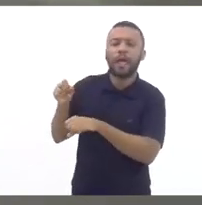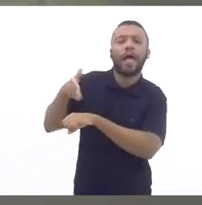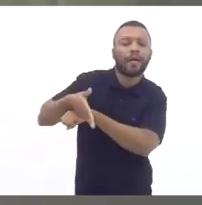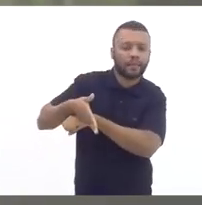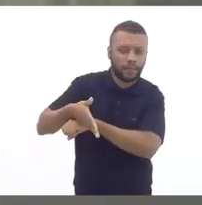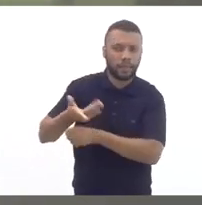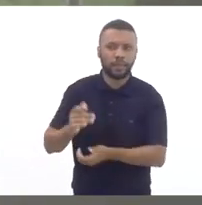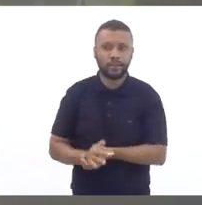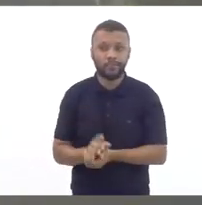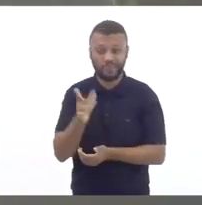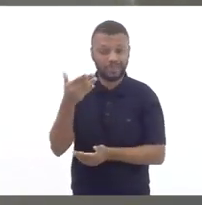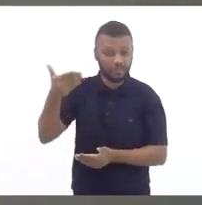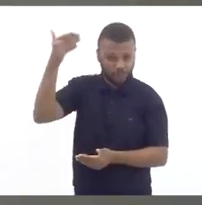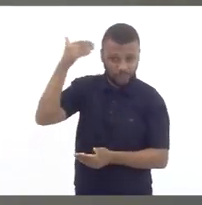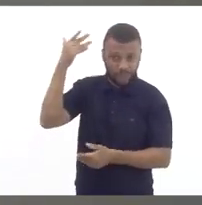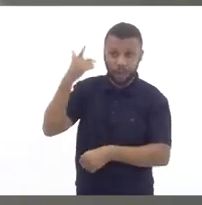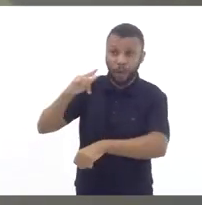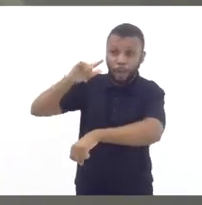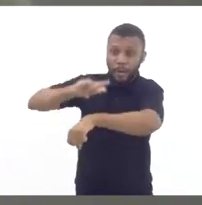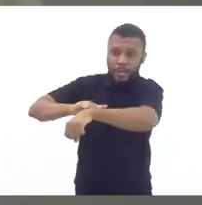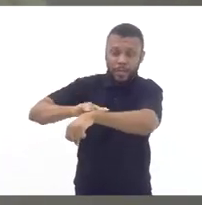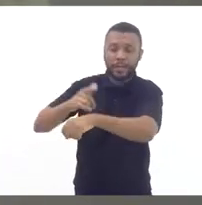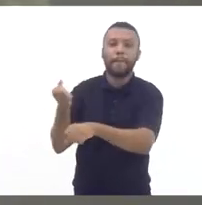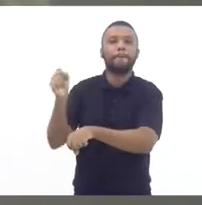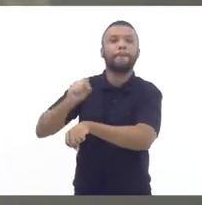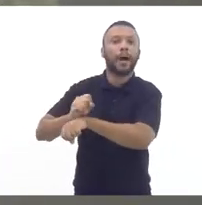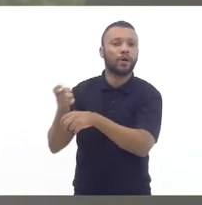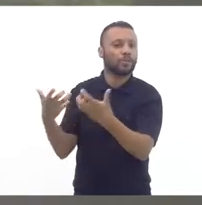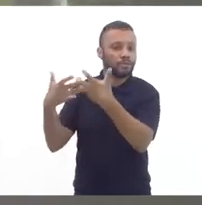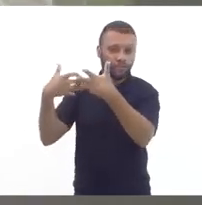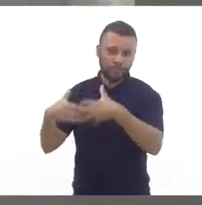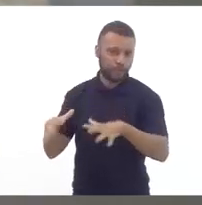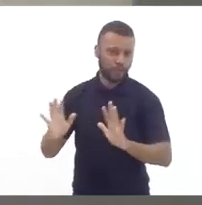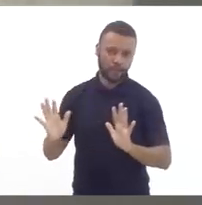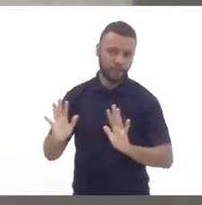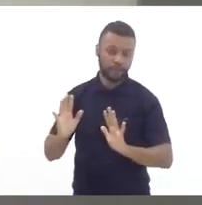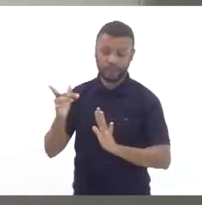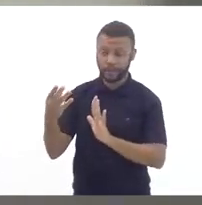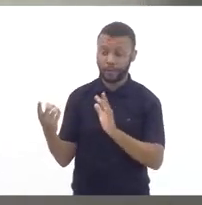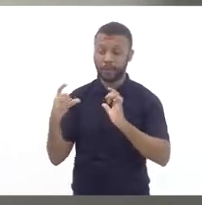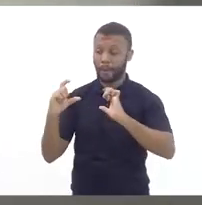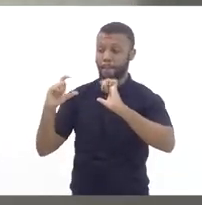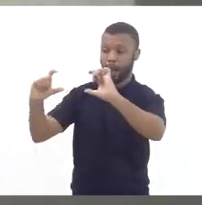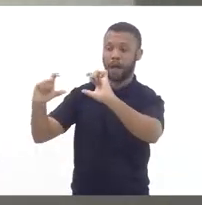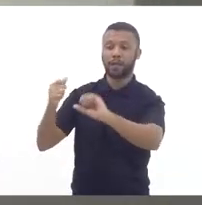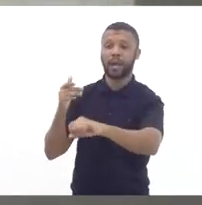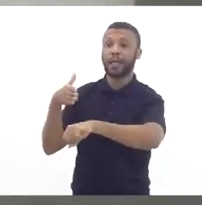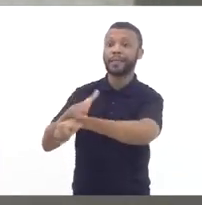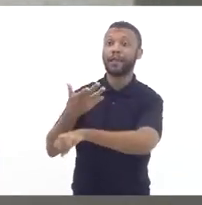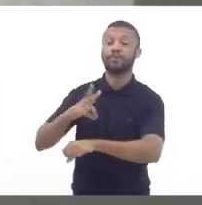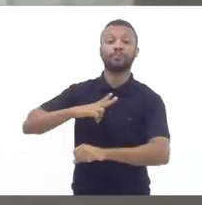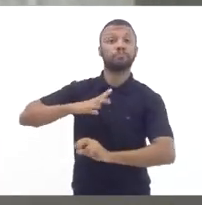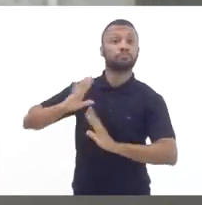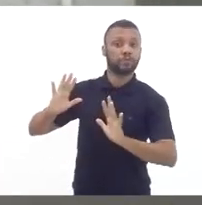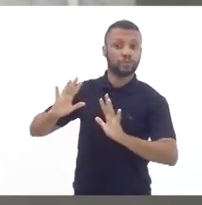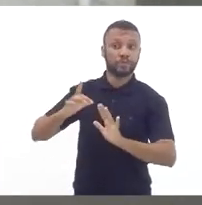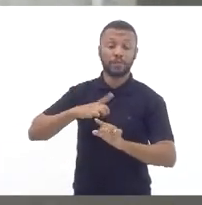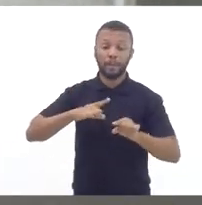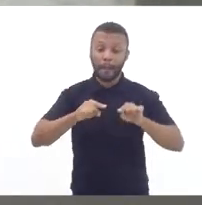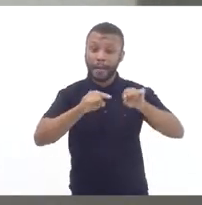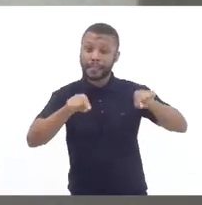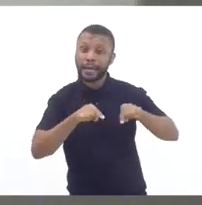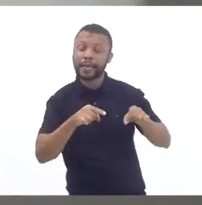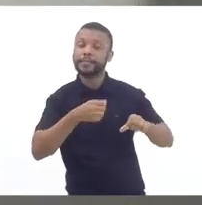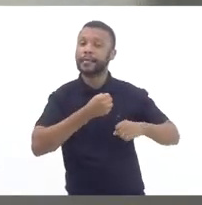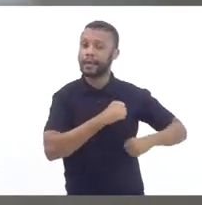Aqui era um banheiro, que não funciona mais. Está ali acesso restrito. E aqui uma sala de limpeza. Não tem banheiro na